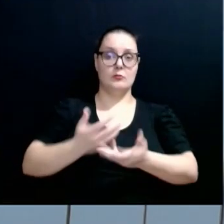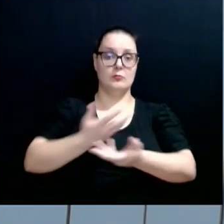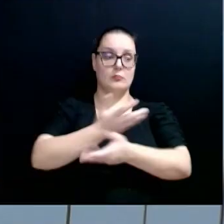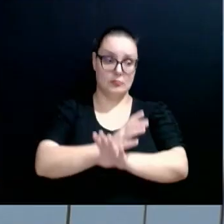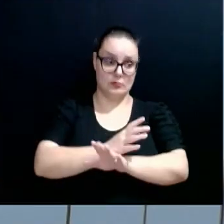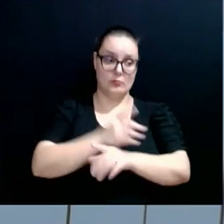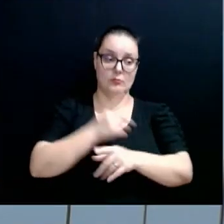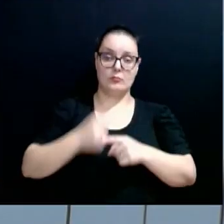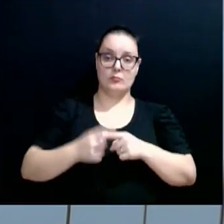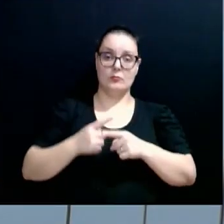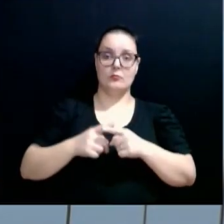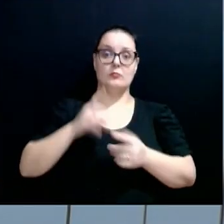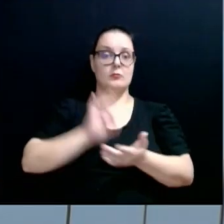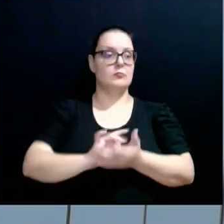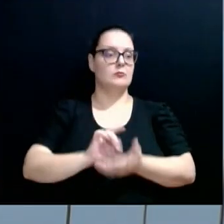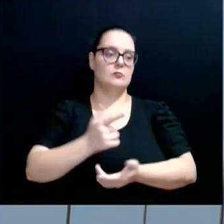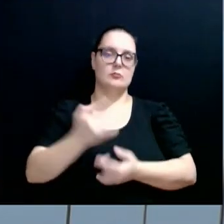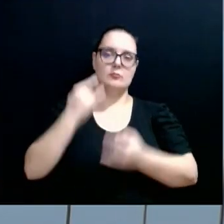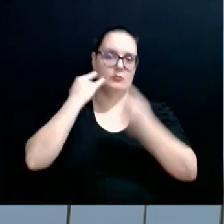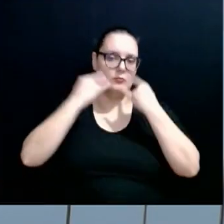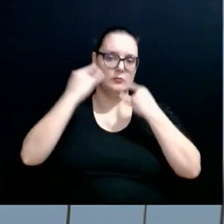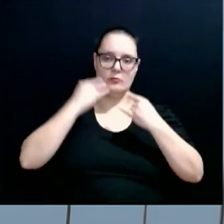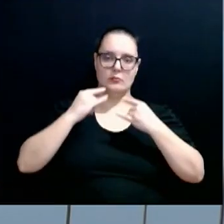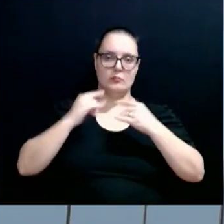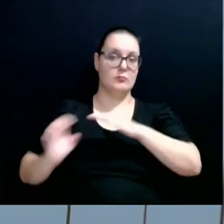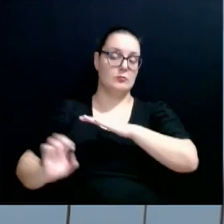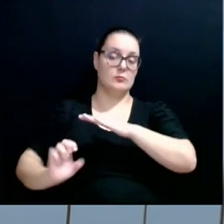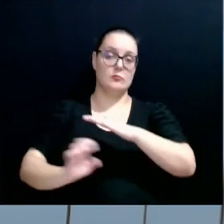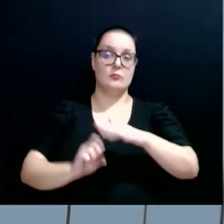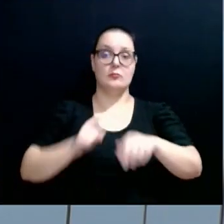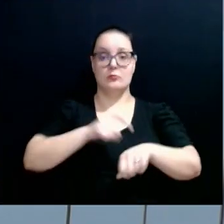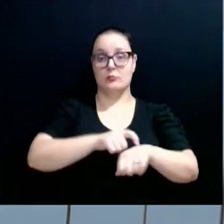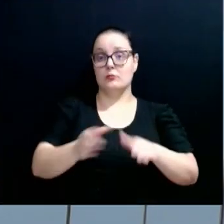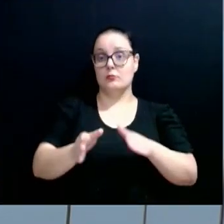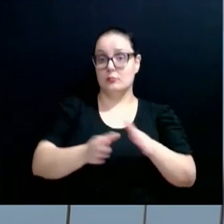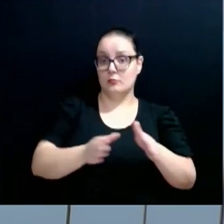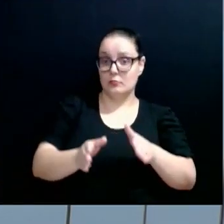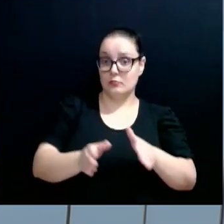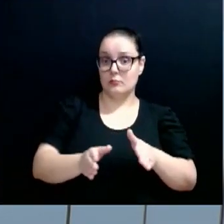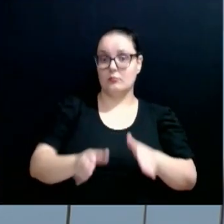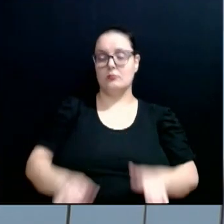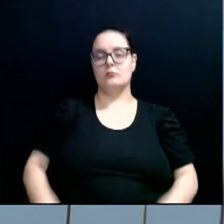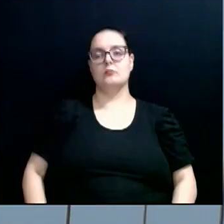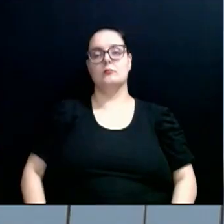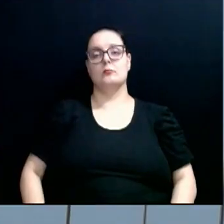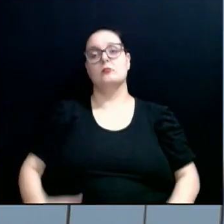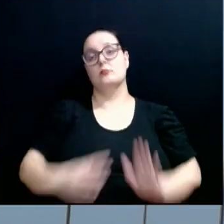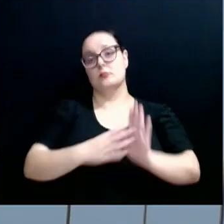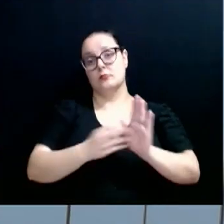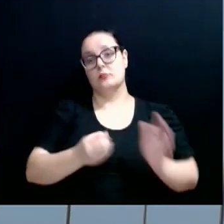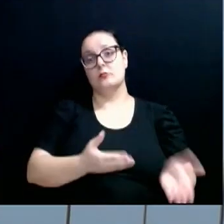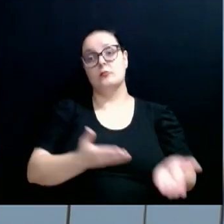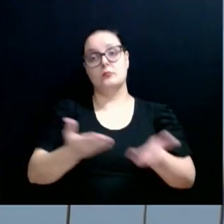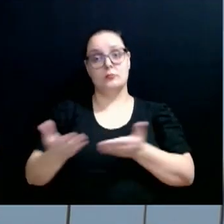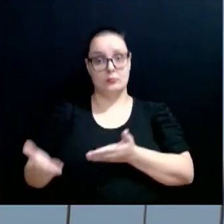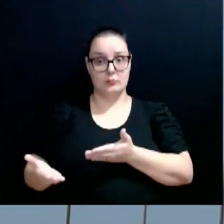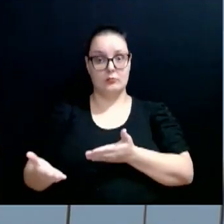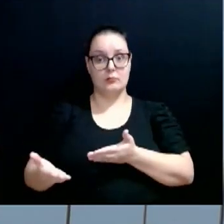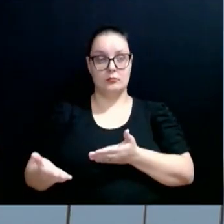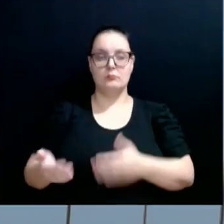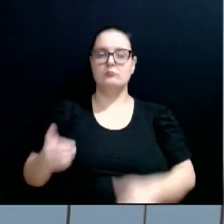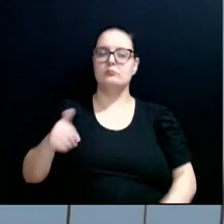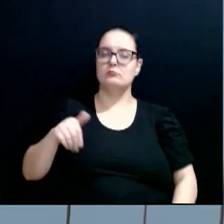teve interesse das empresas, talvez que naquele momento o modelo que foi apresentado puxou mais para o lado